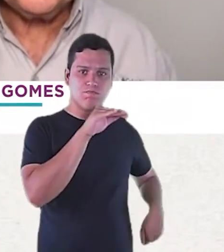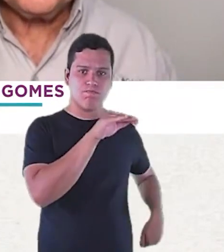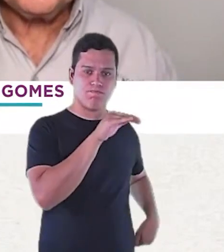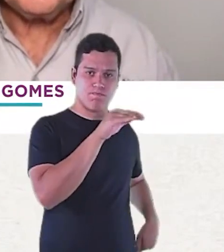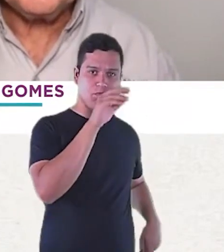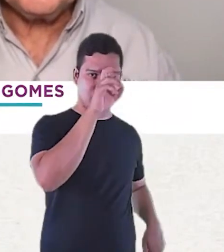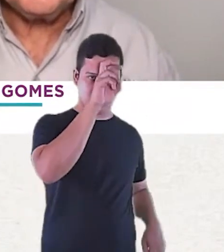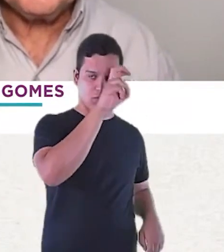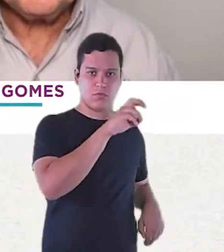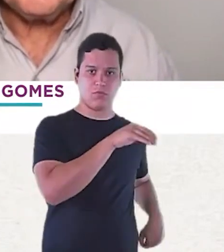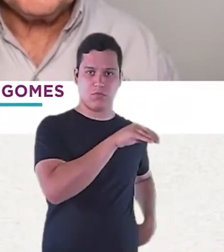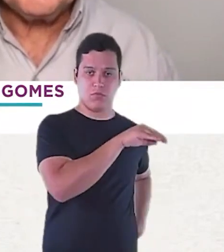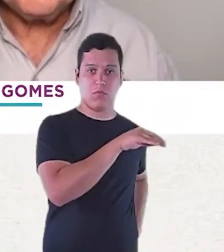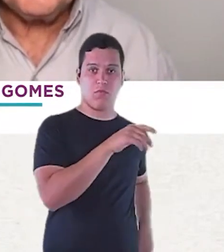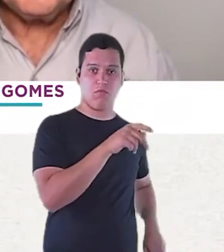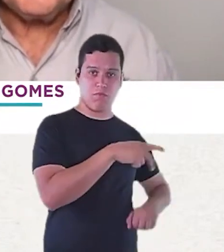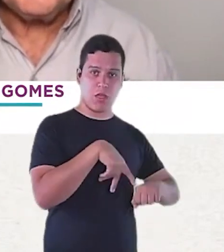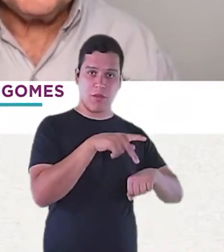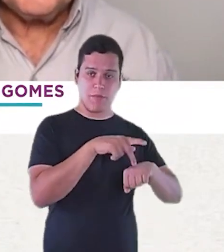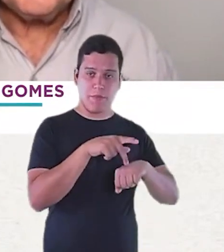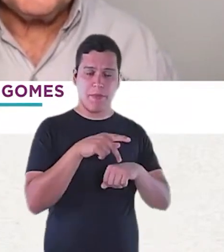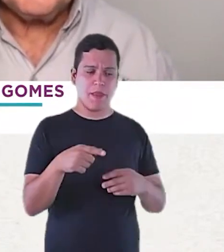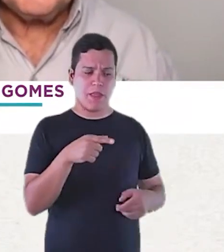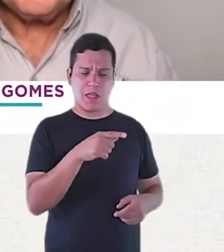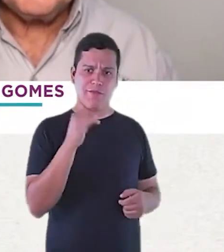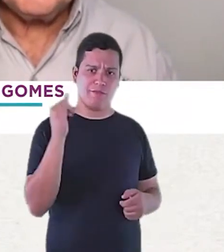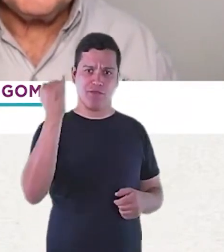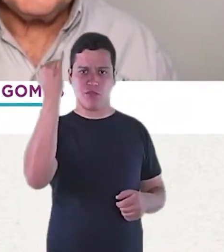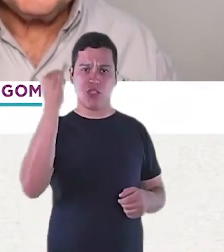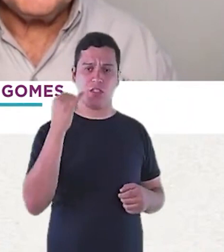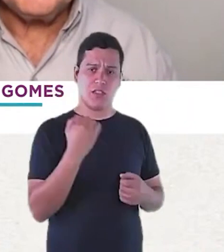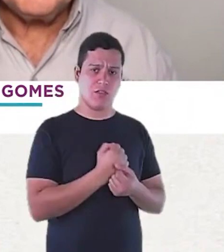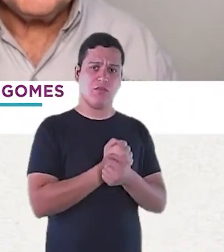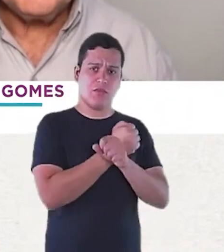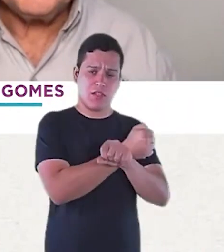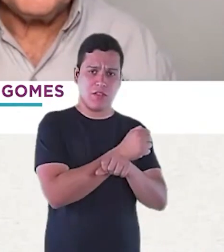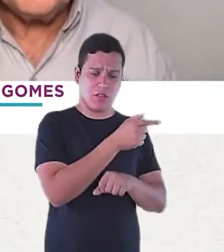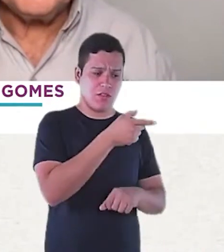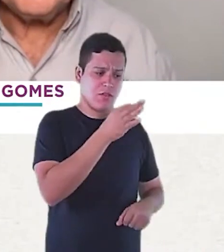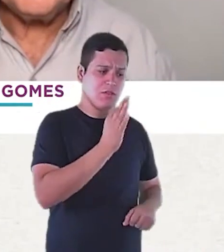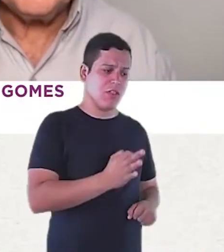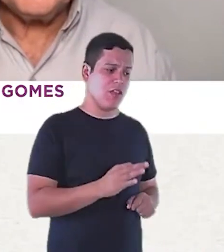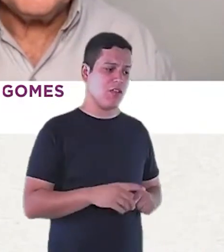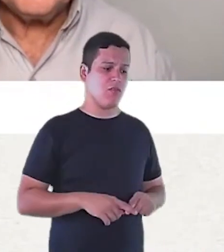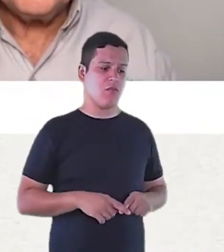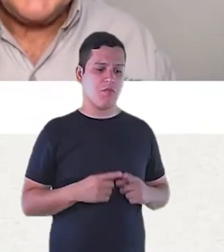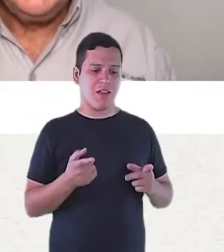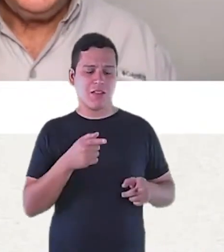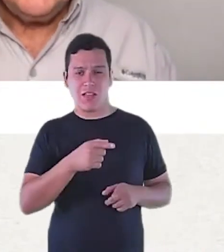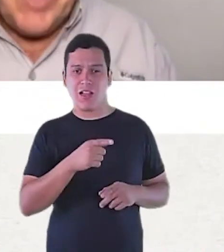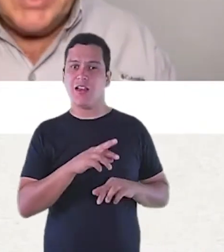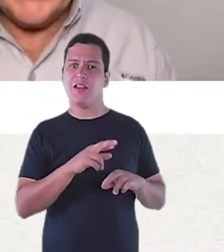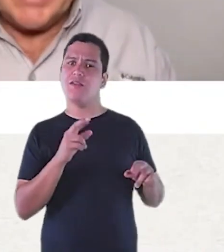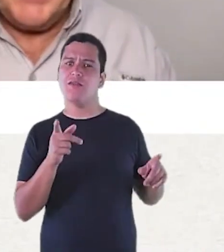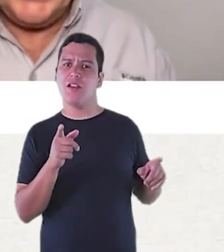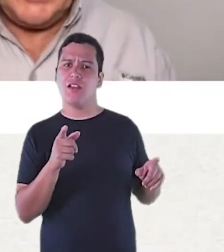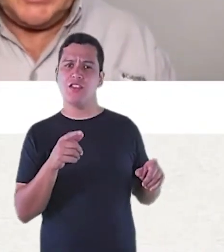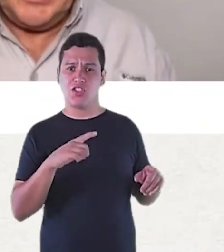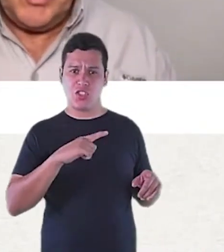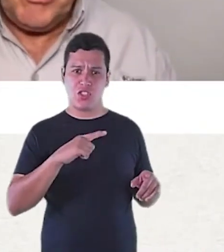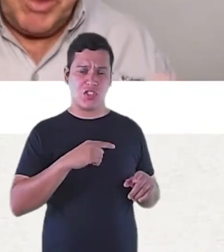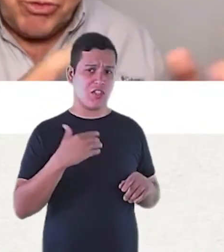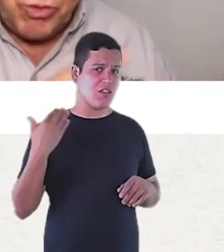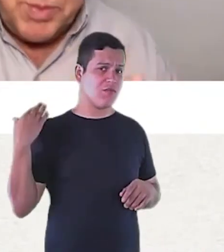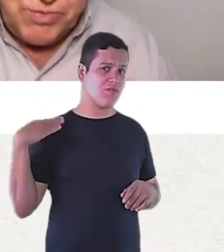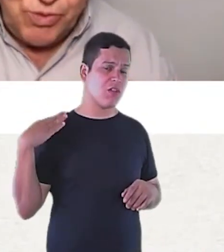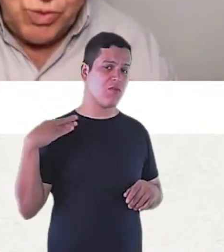foi importante na construção daquela civilização. Ela era diferente do ponto de vista étnico? Sim,